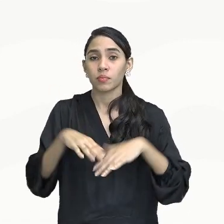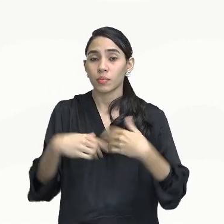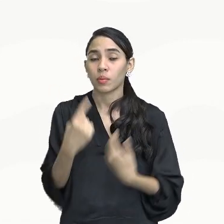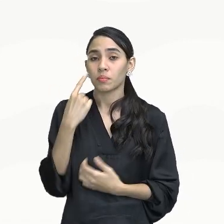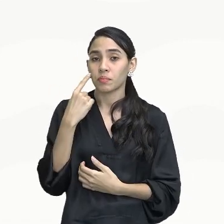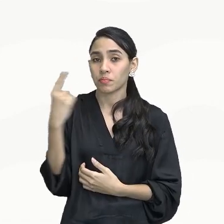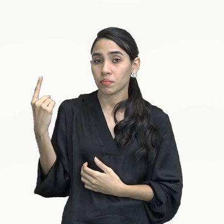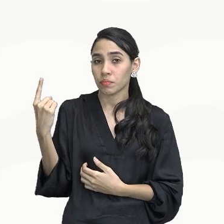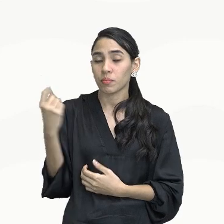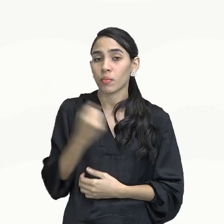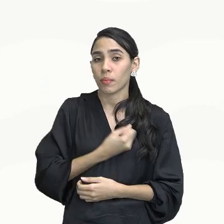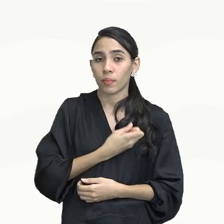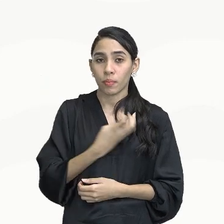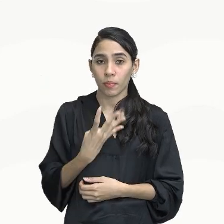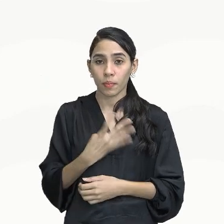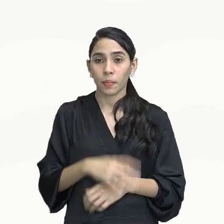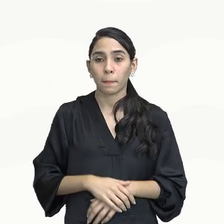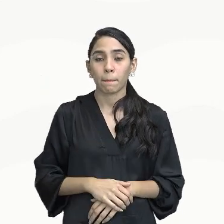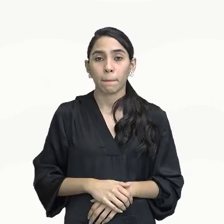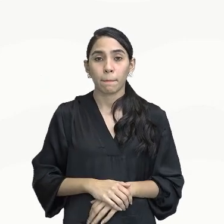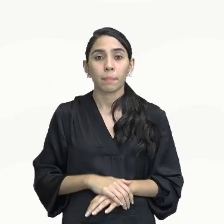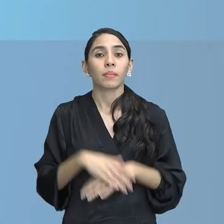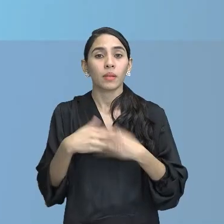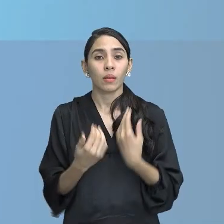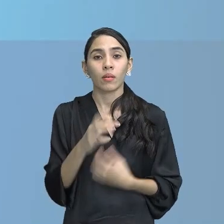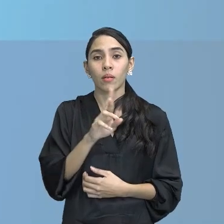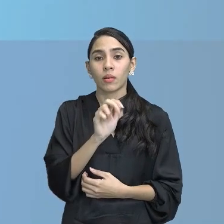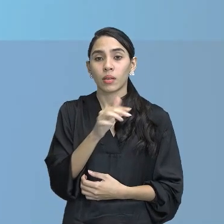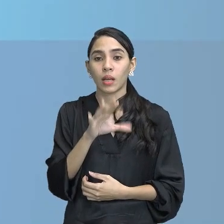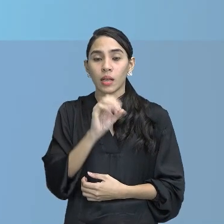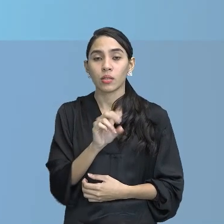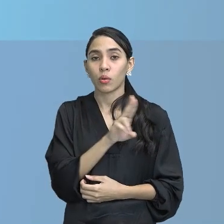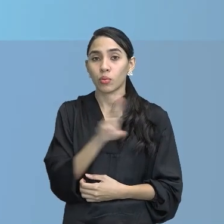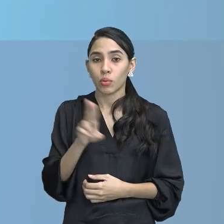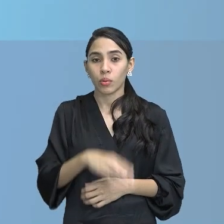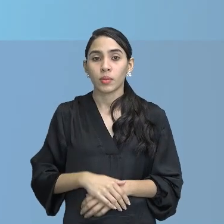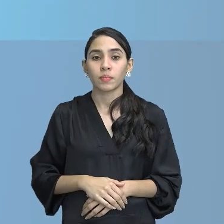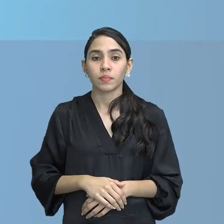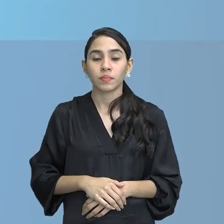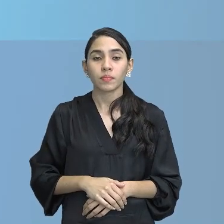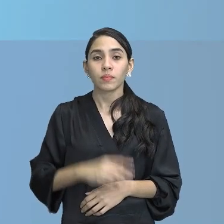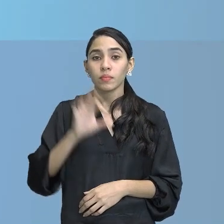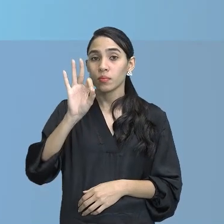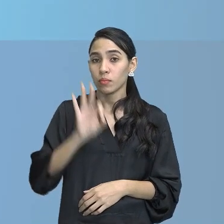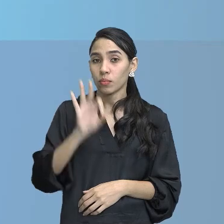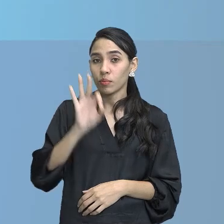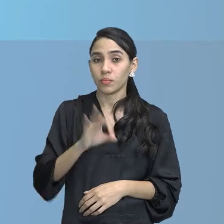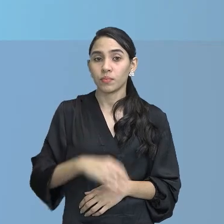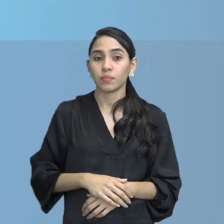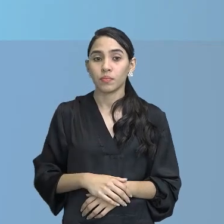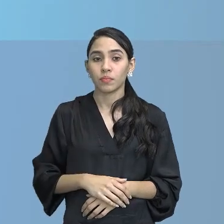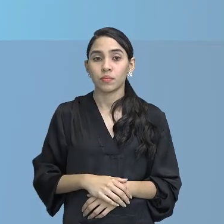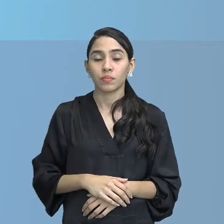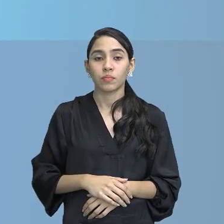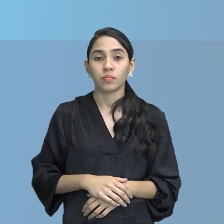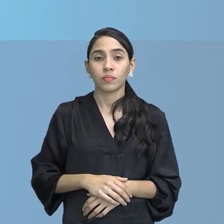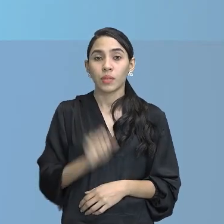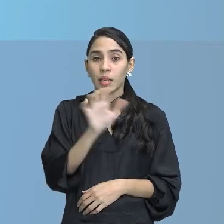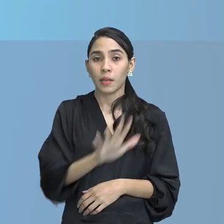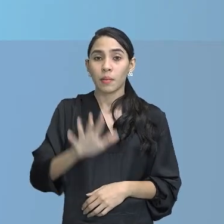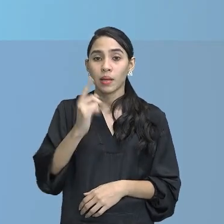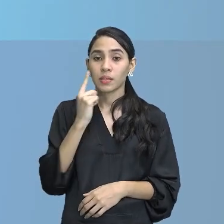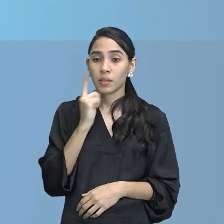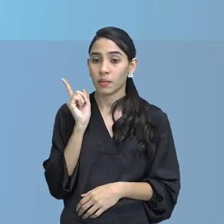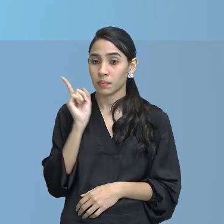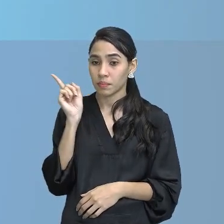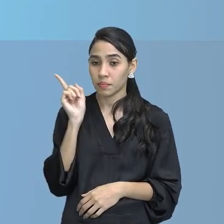aí, né, a quantidade. Então, essas razões são chamadas de porcentagem, com esses famosos símbolos aqui que